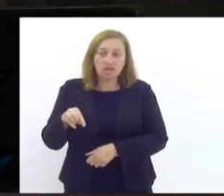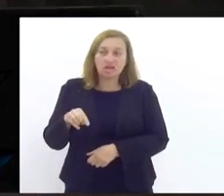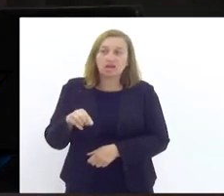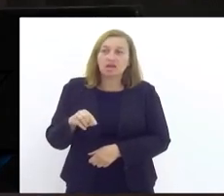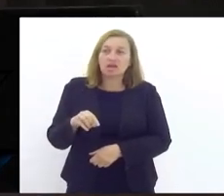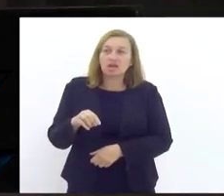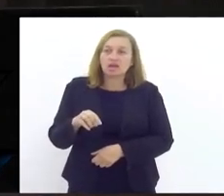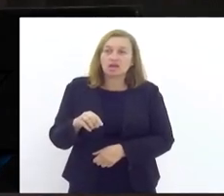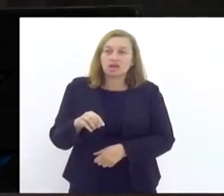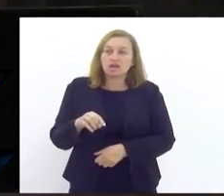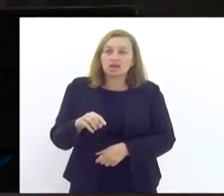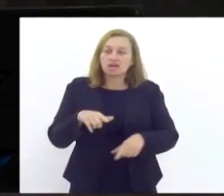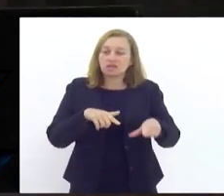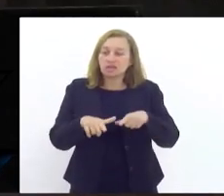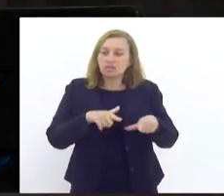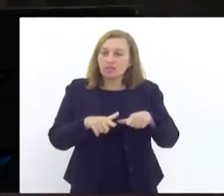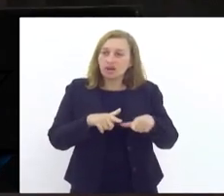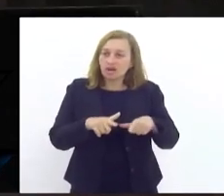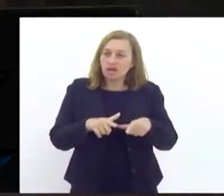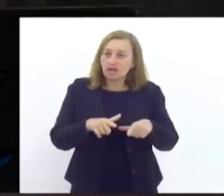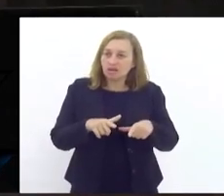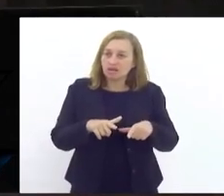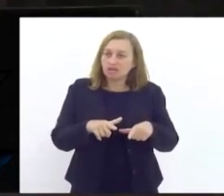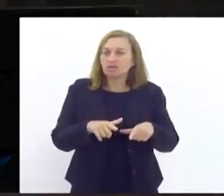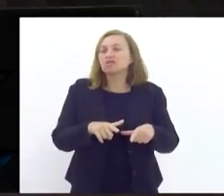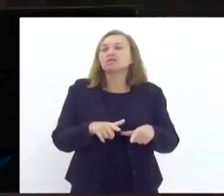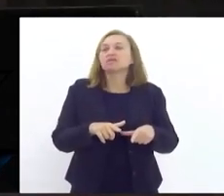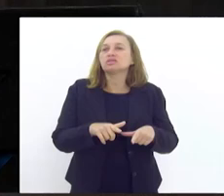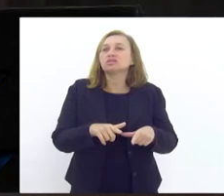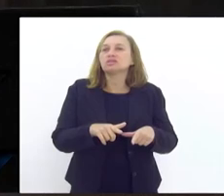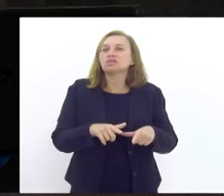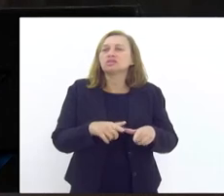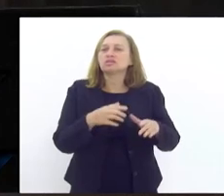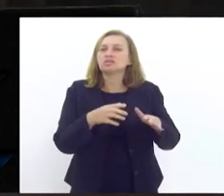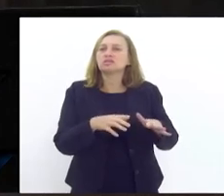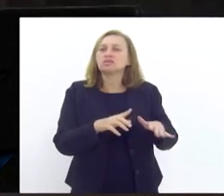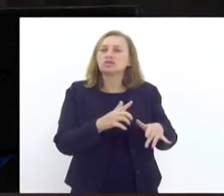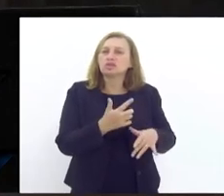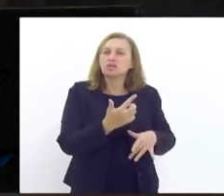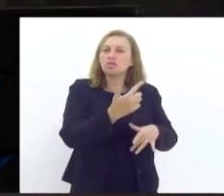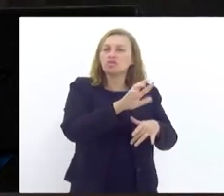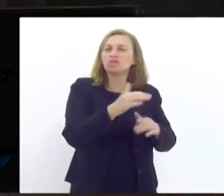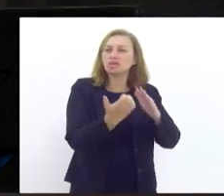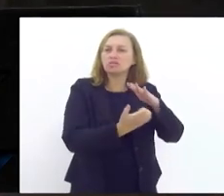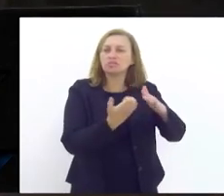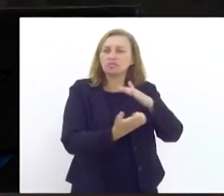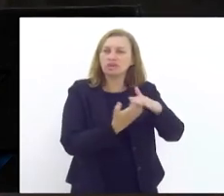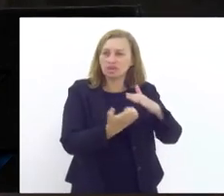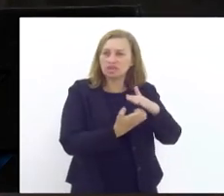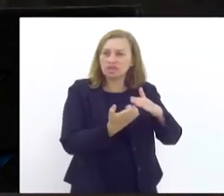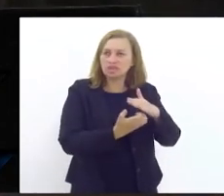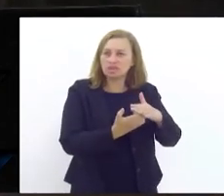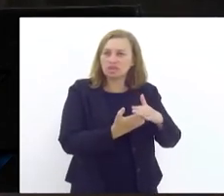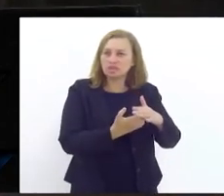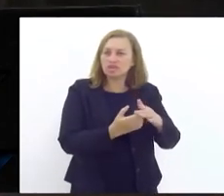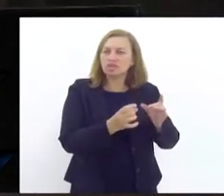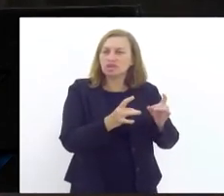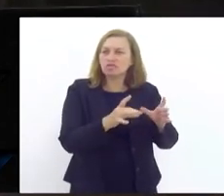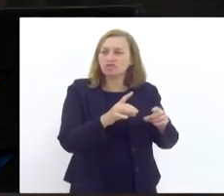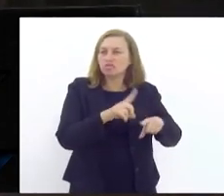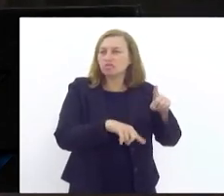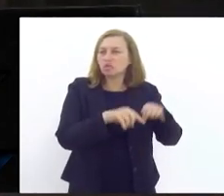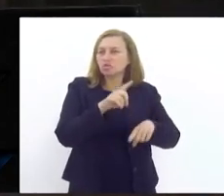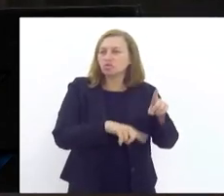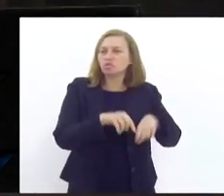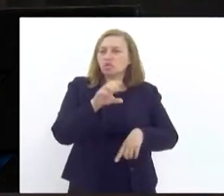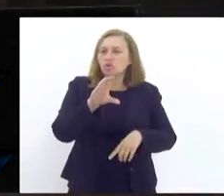uma empresa que vende cosméticos em rede nada contra esse trabalho legítimo honesto de milhares de mulheres e pessoas